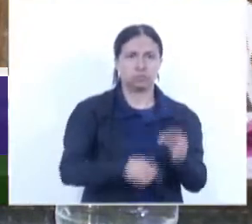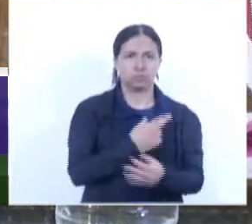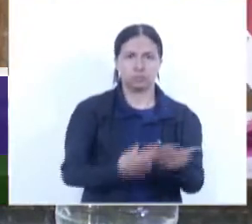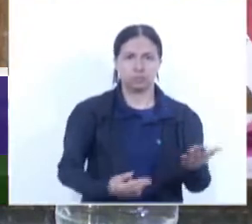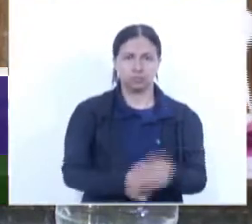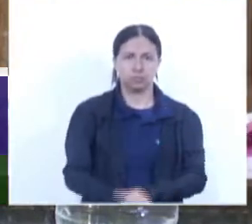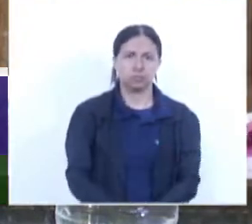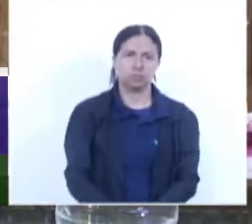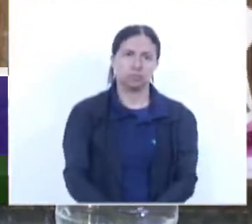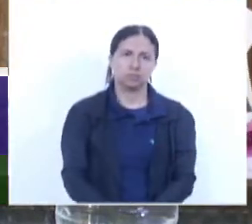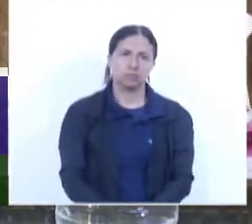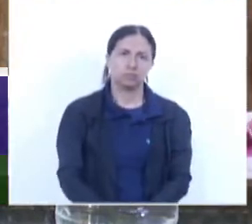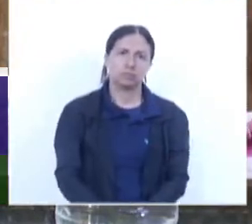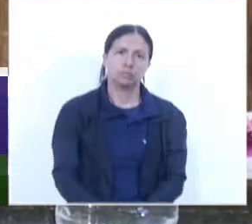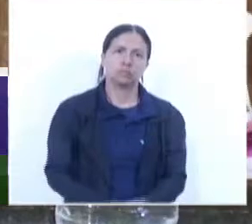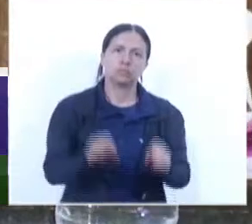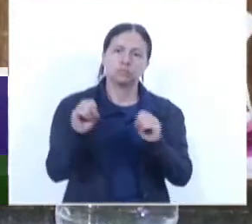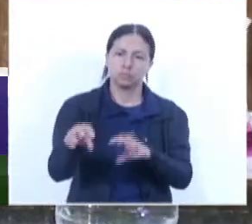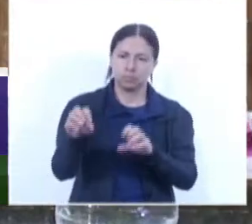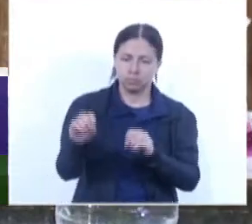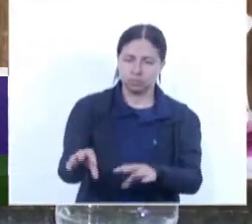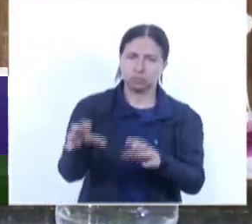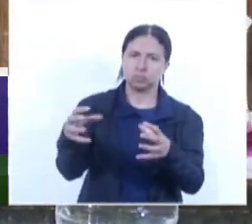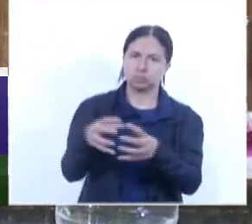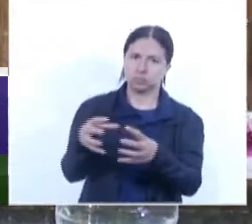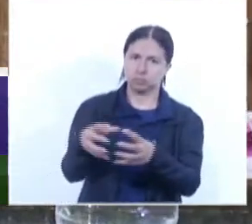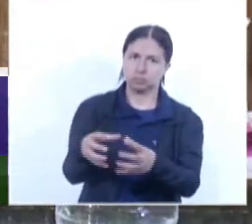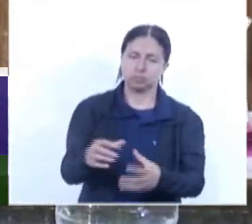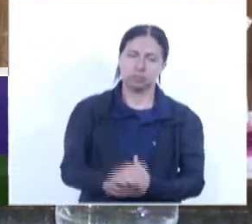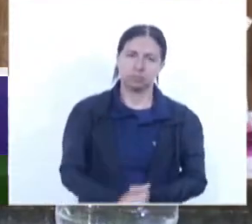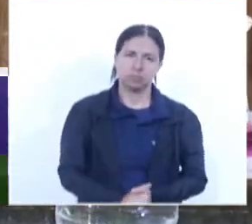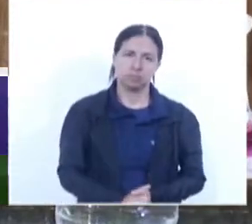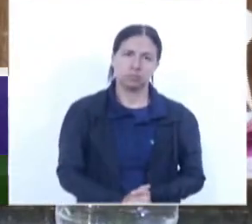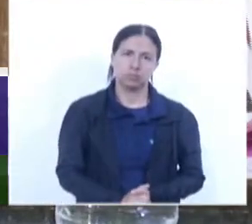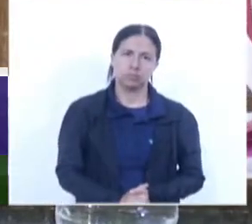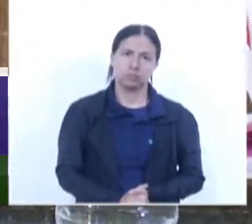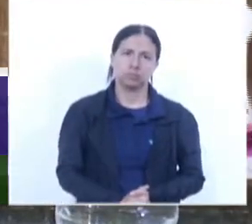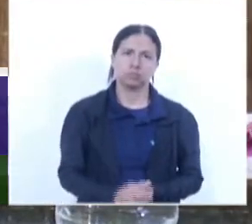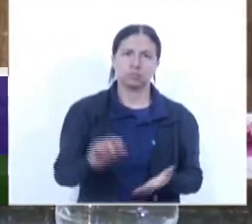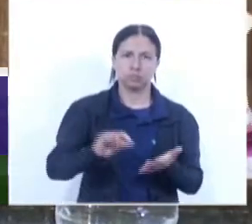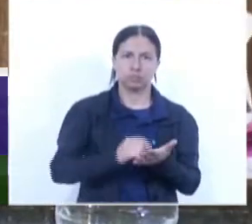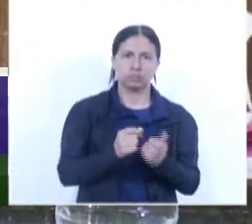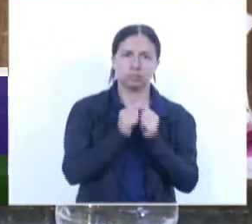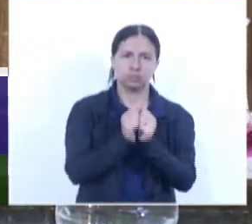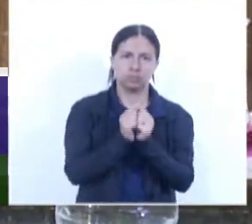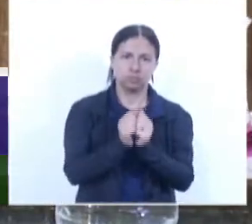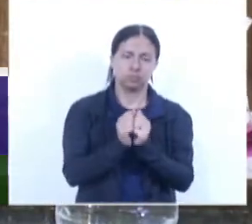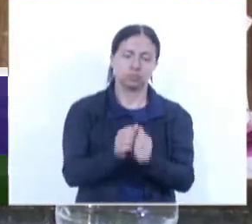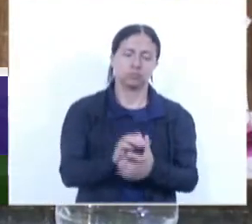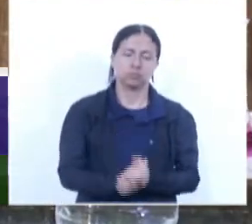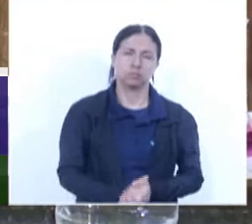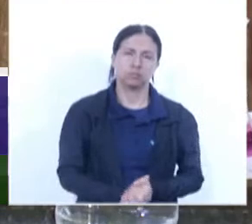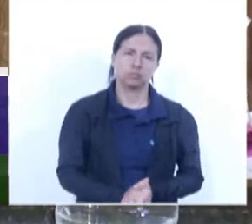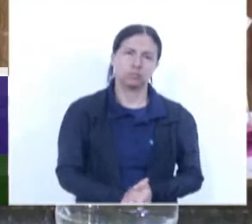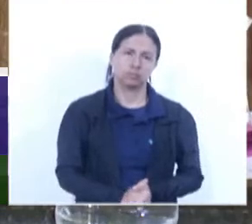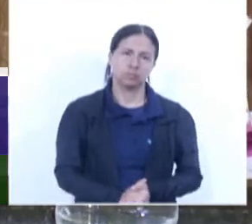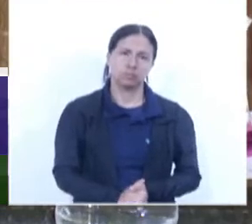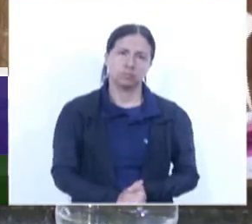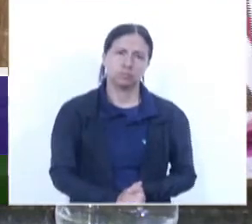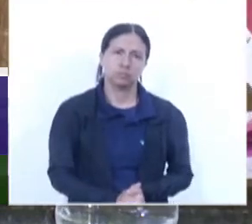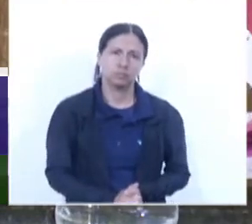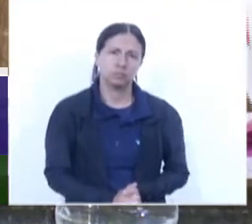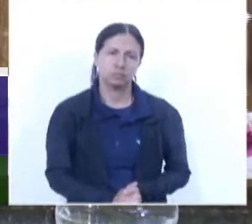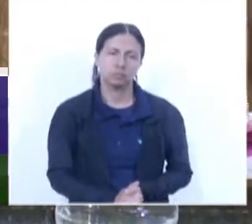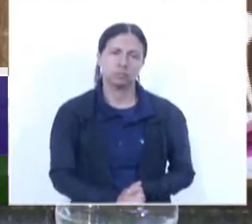Justiça de educação que foi assinada em conjuntos pareceres a comissão tanto